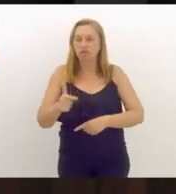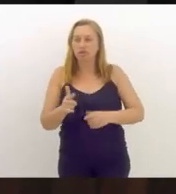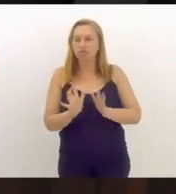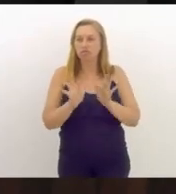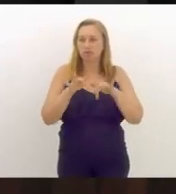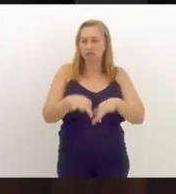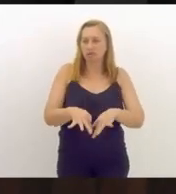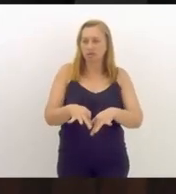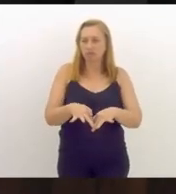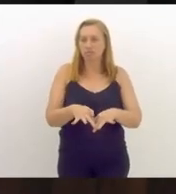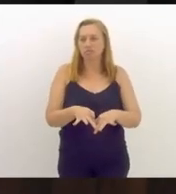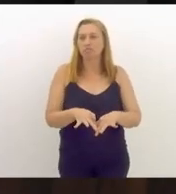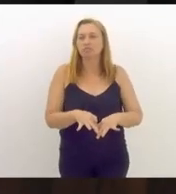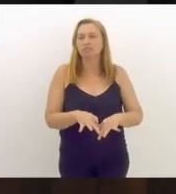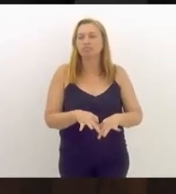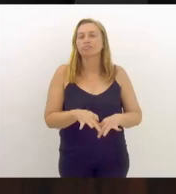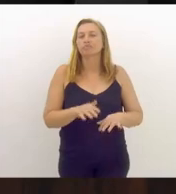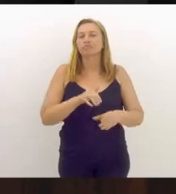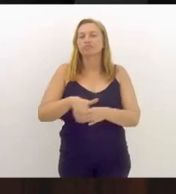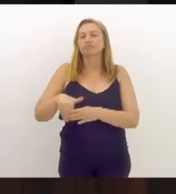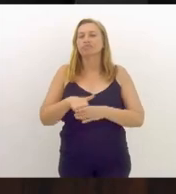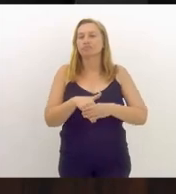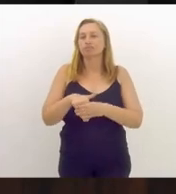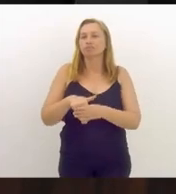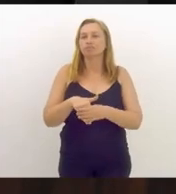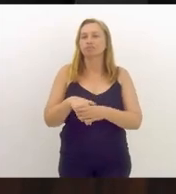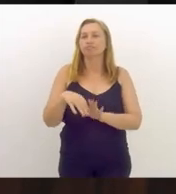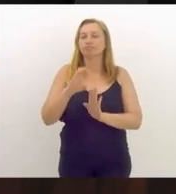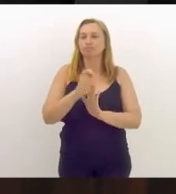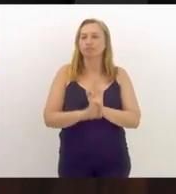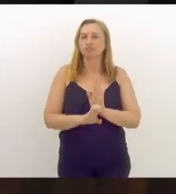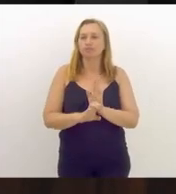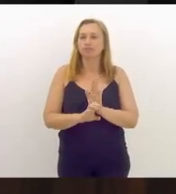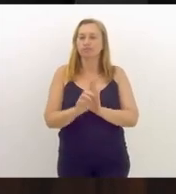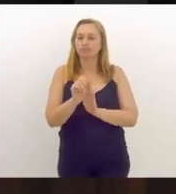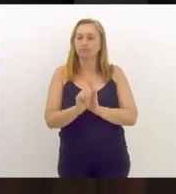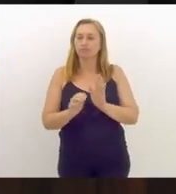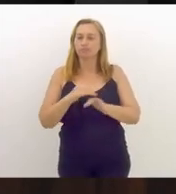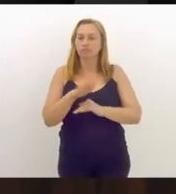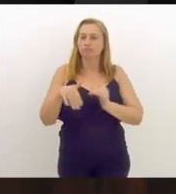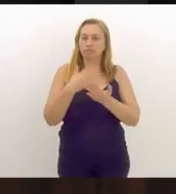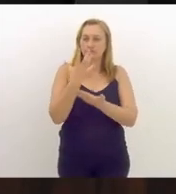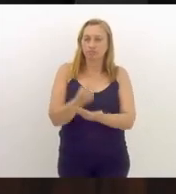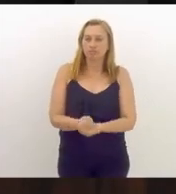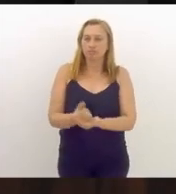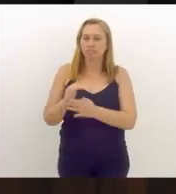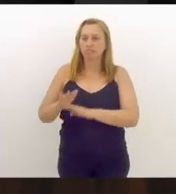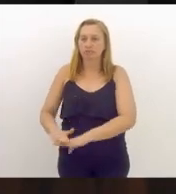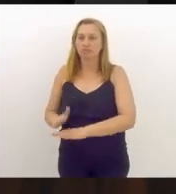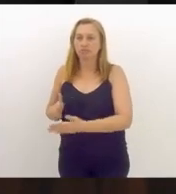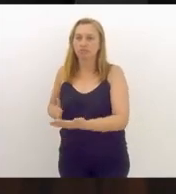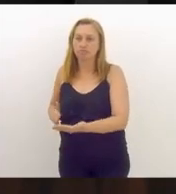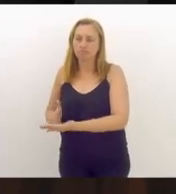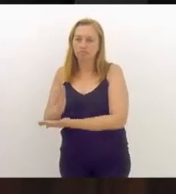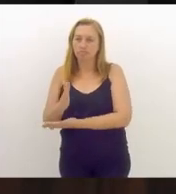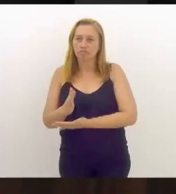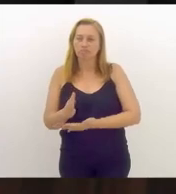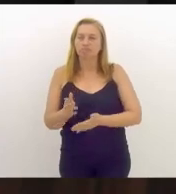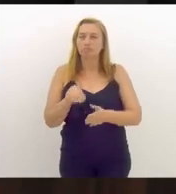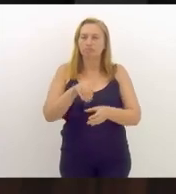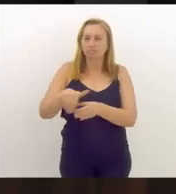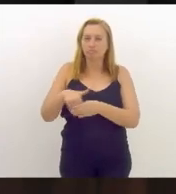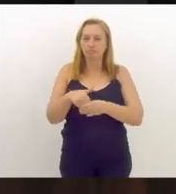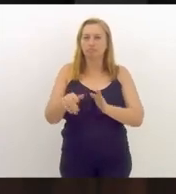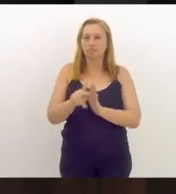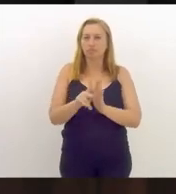discussão em votação a emenda de redação senhores que aprovam permaneça Como estão aprovado em